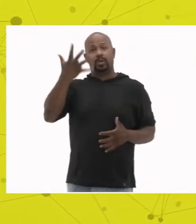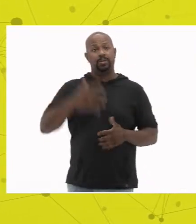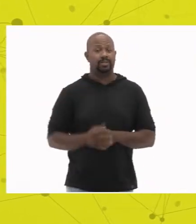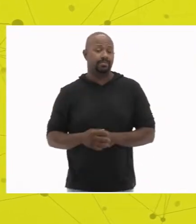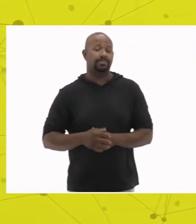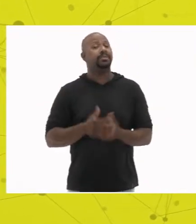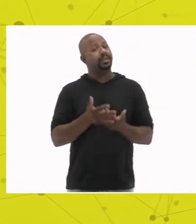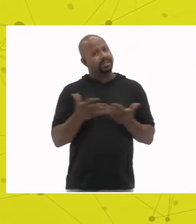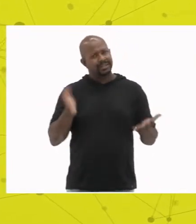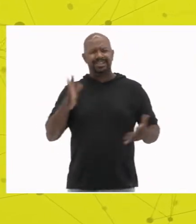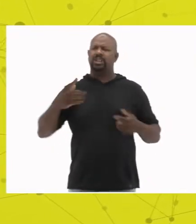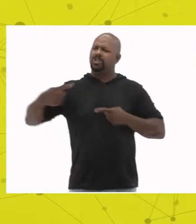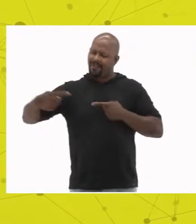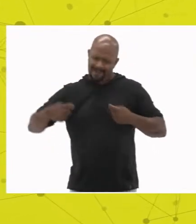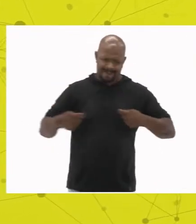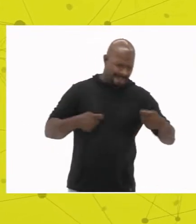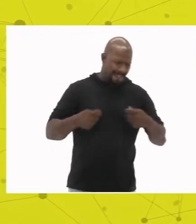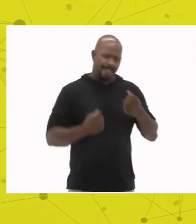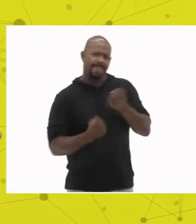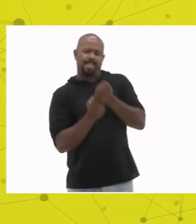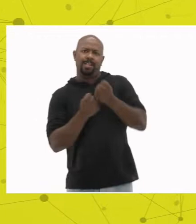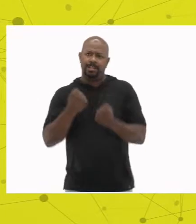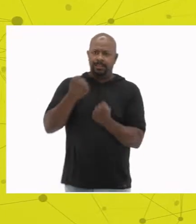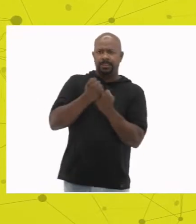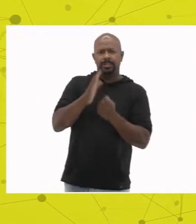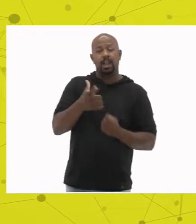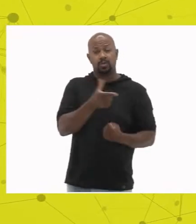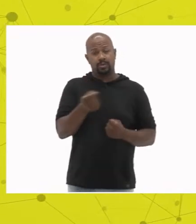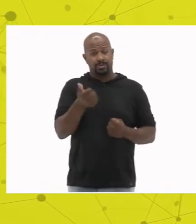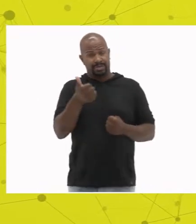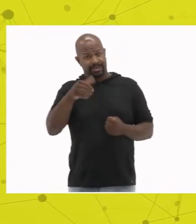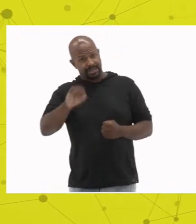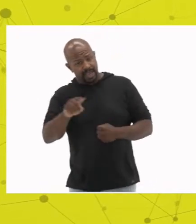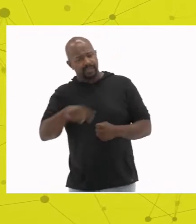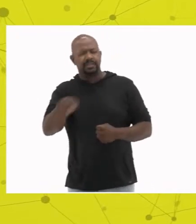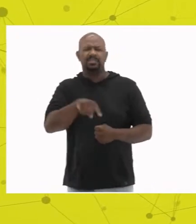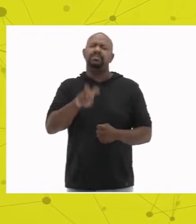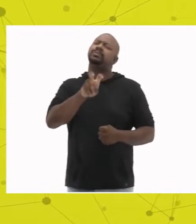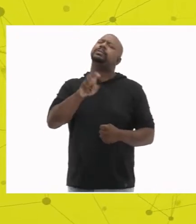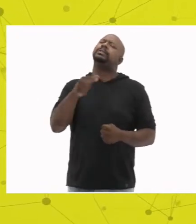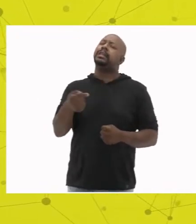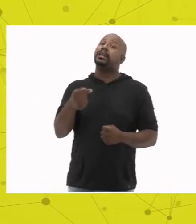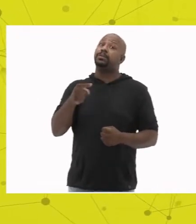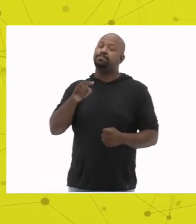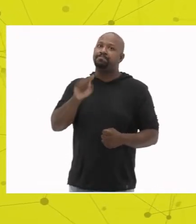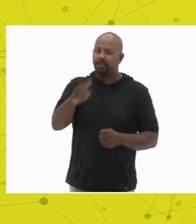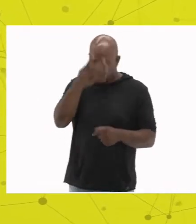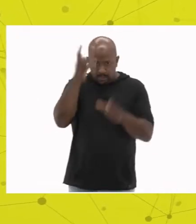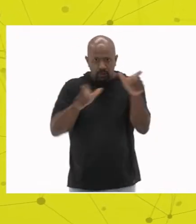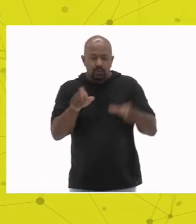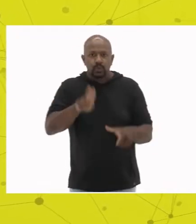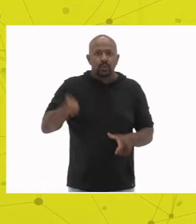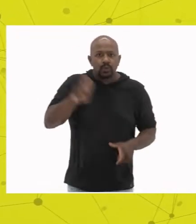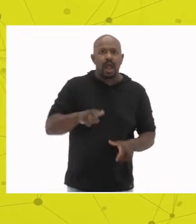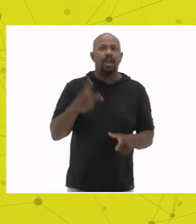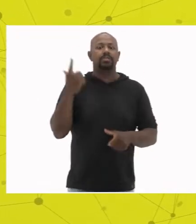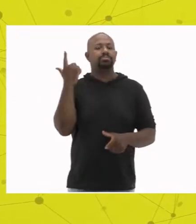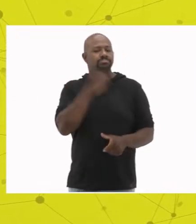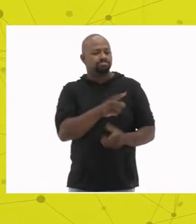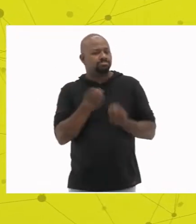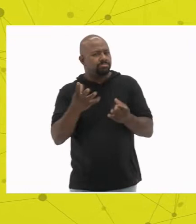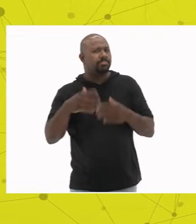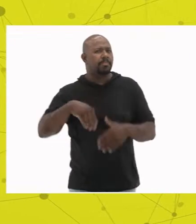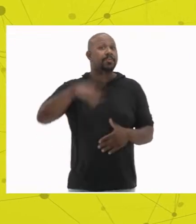soluções. Assim, de tanto competirem e se auxiliarem, já em 2010, seus 57 mil usuários conseguiram